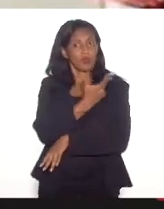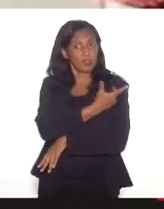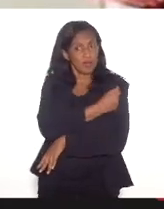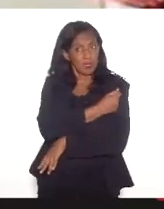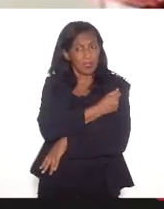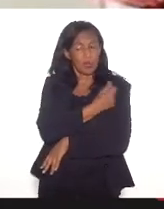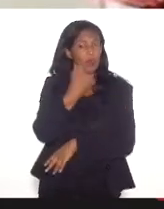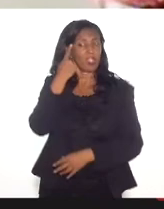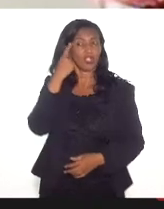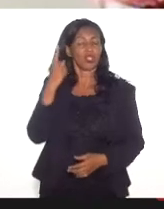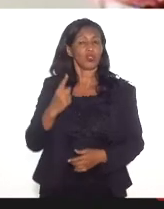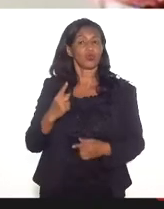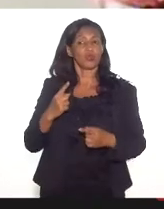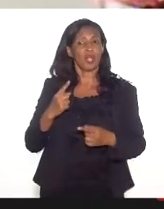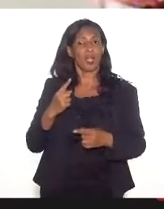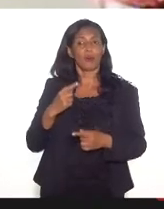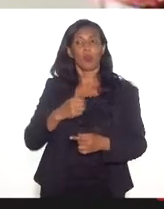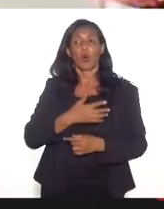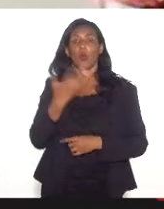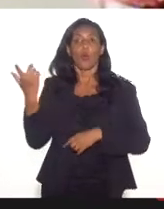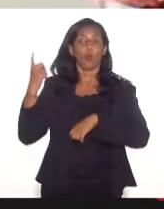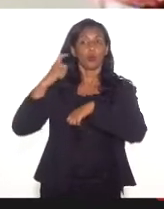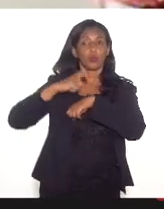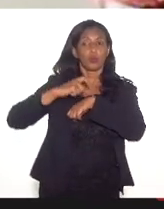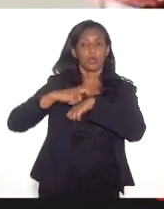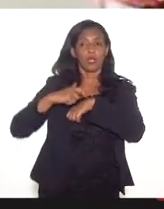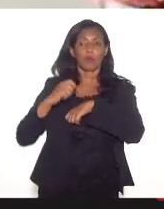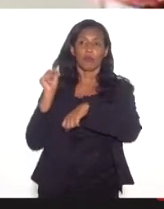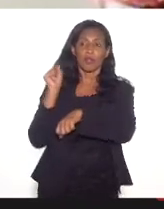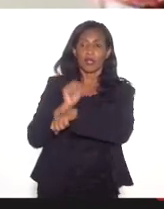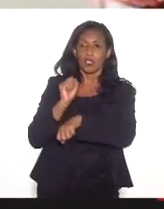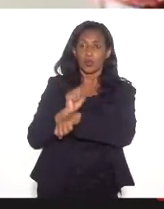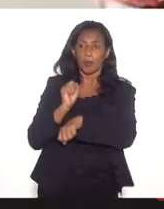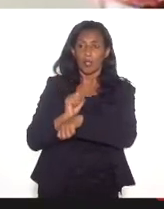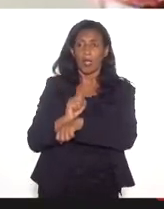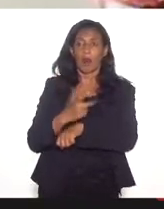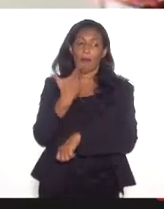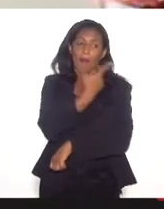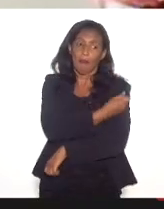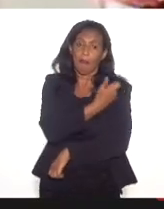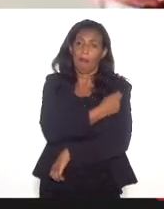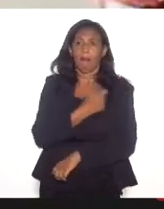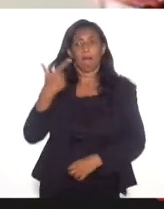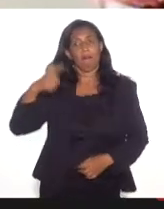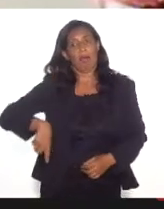seu impacto no longo prazo, se vamos ter que ter novas campanhas, vacinação permanente,